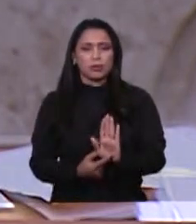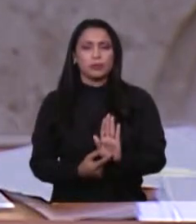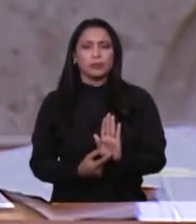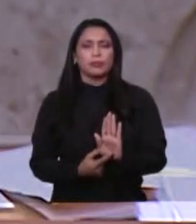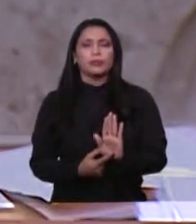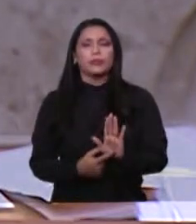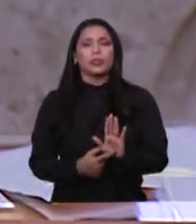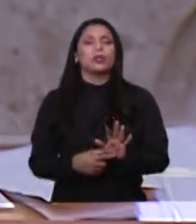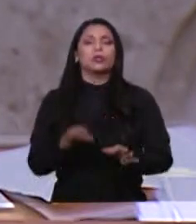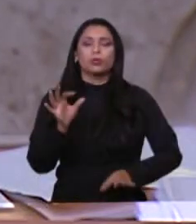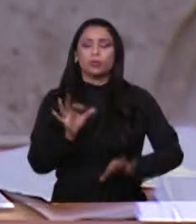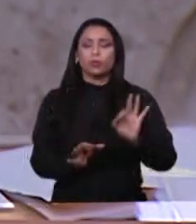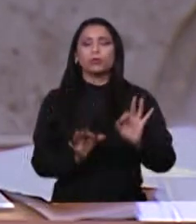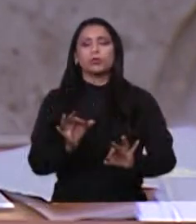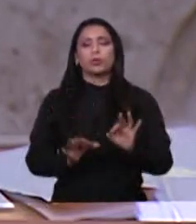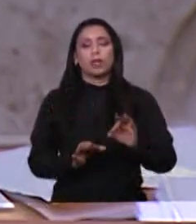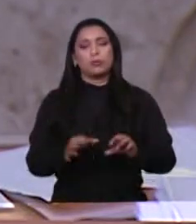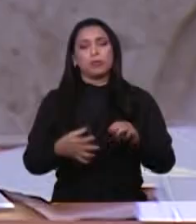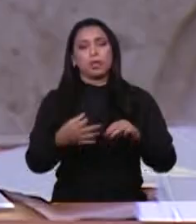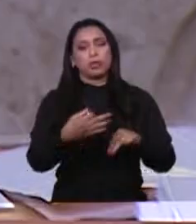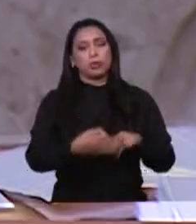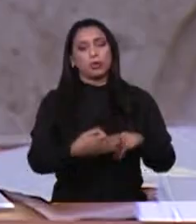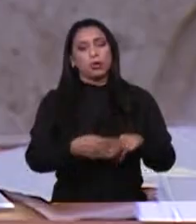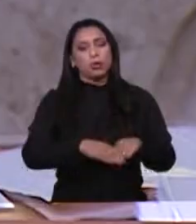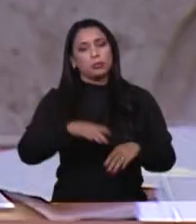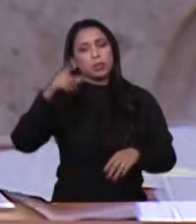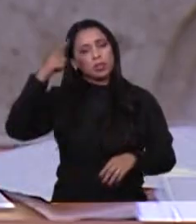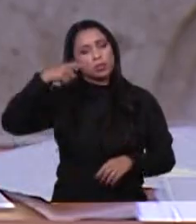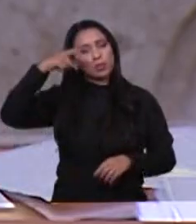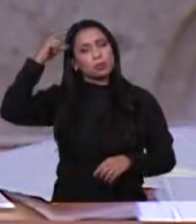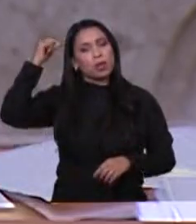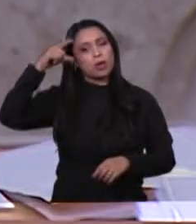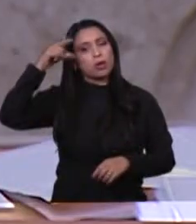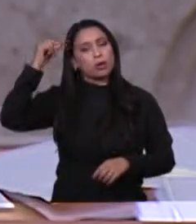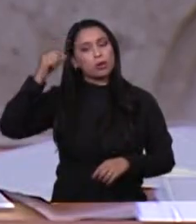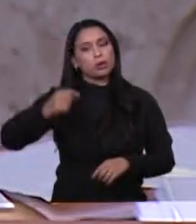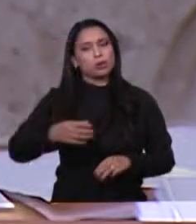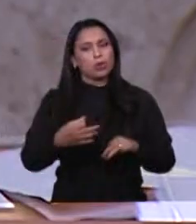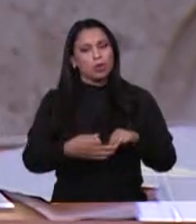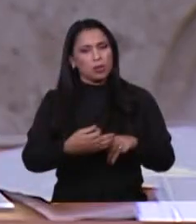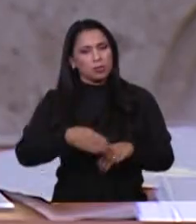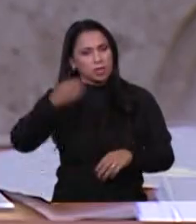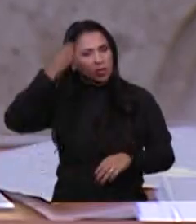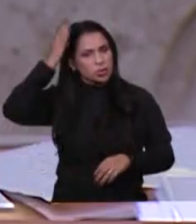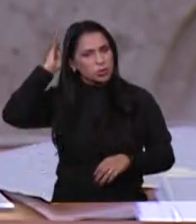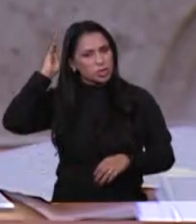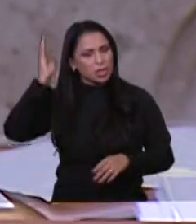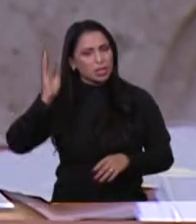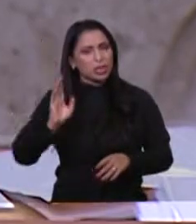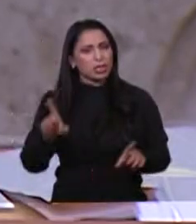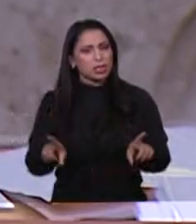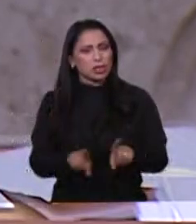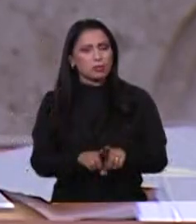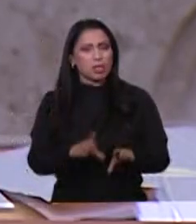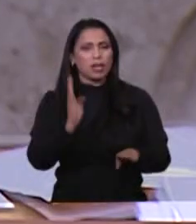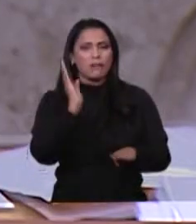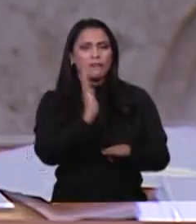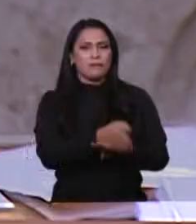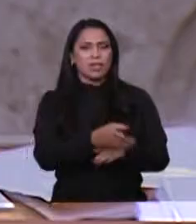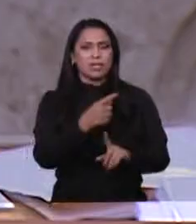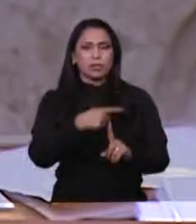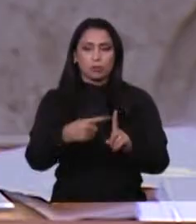nesta sessão, o ministro Luiz Roberto Barroso. Ministro Cristiano Zanin também ficou vencido em parte